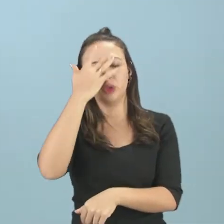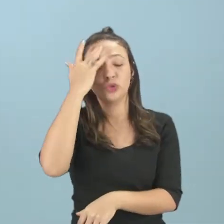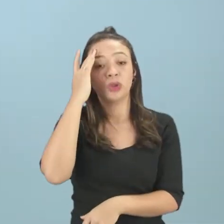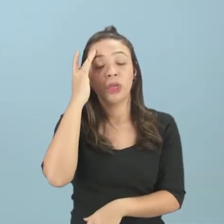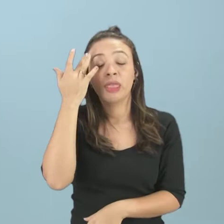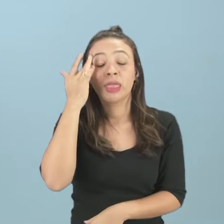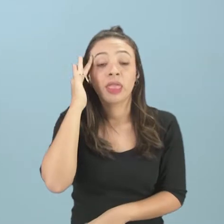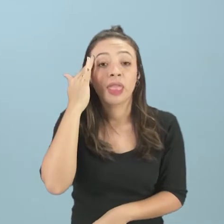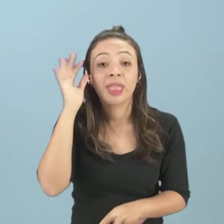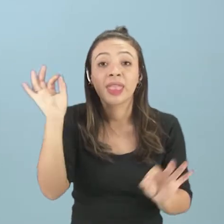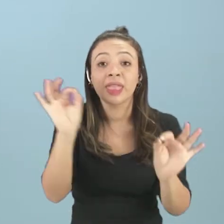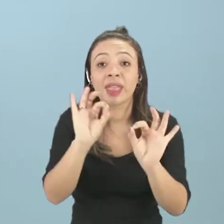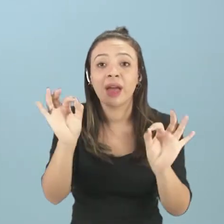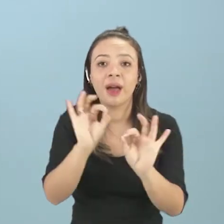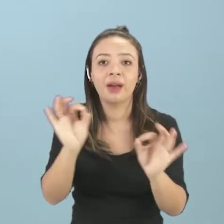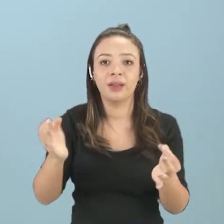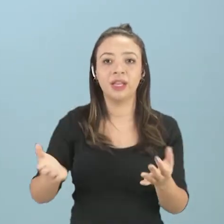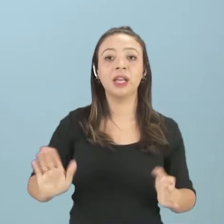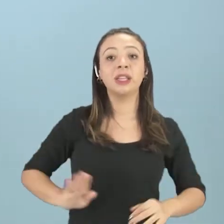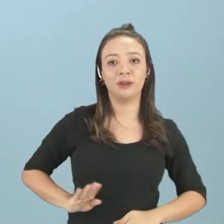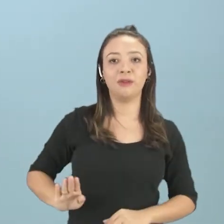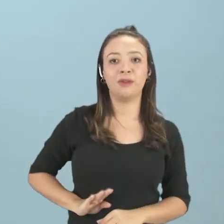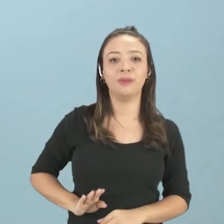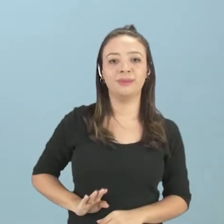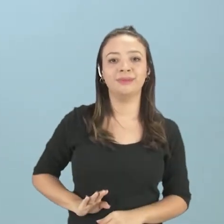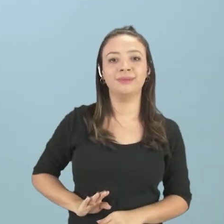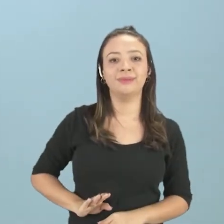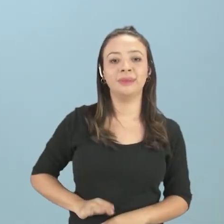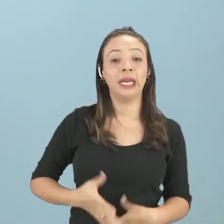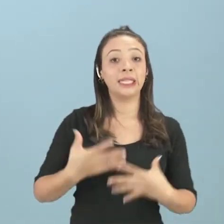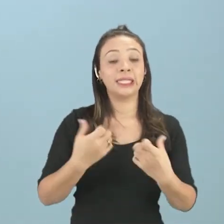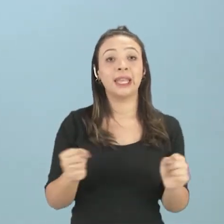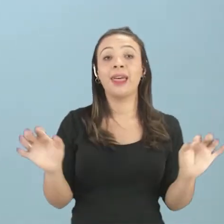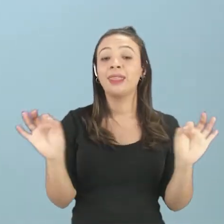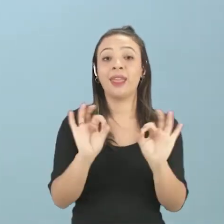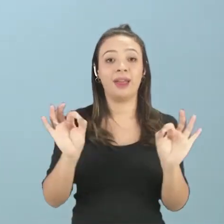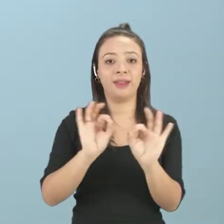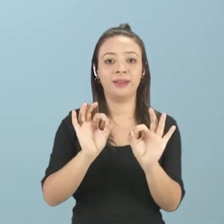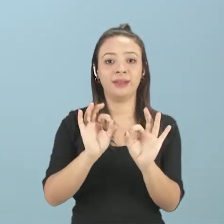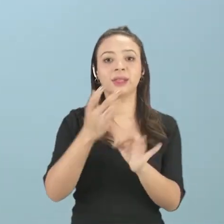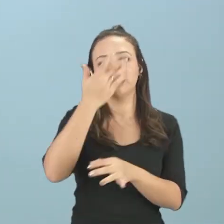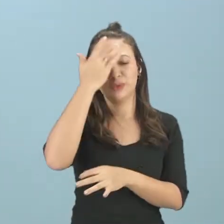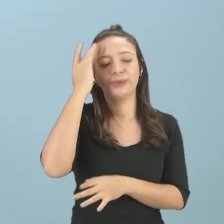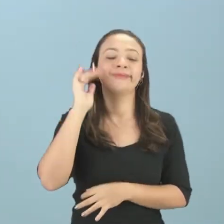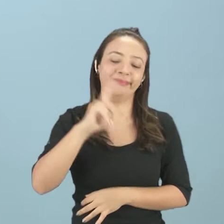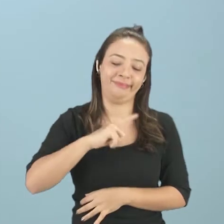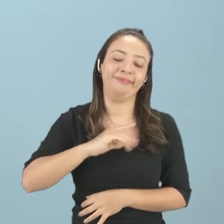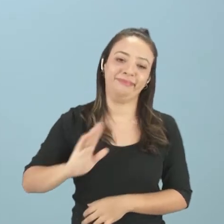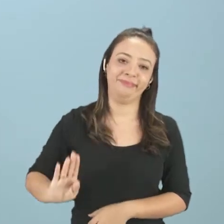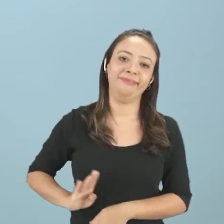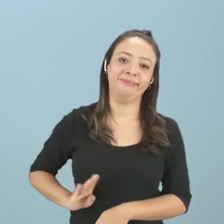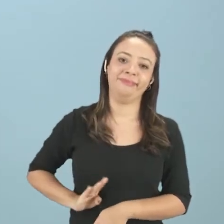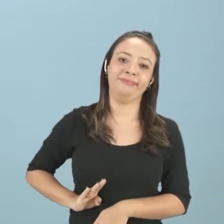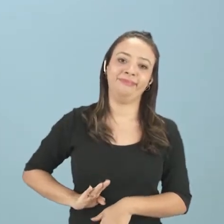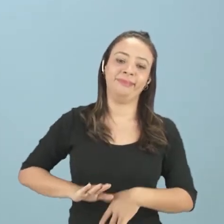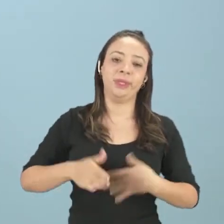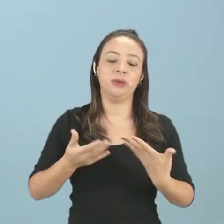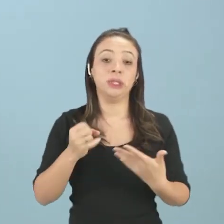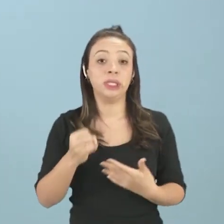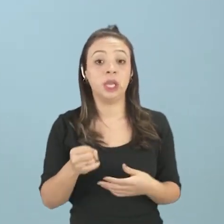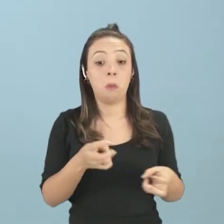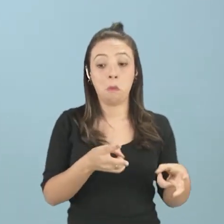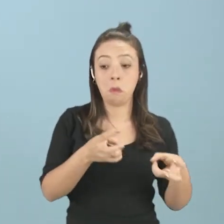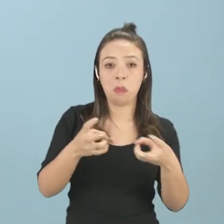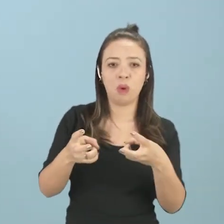ainda mesmo presente com ela, não conseguem aceitar que a pessoa tem fome. E quando a gente se depara